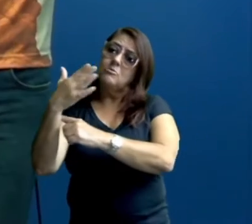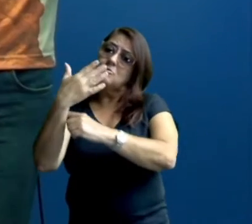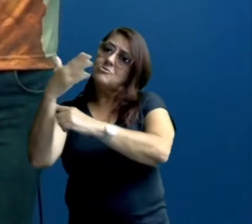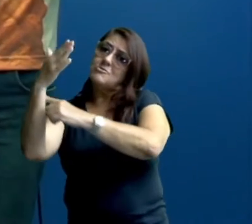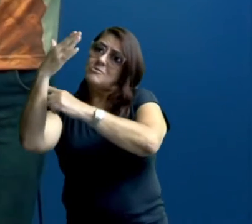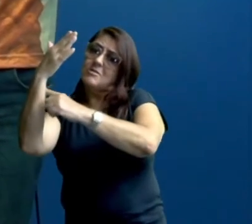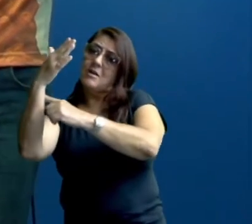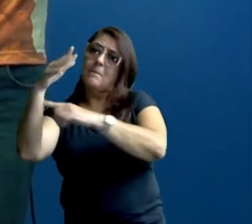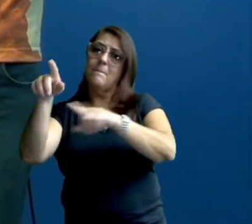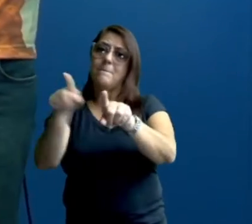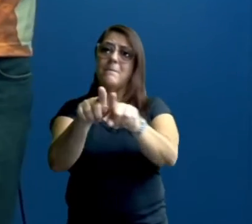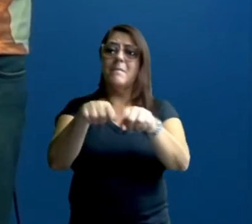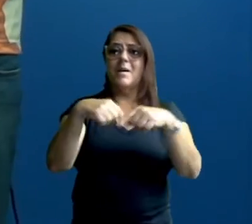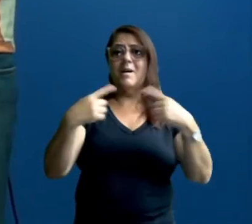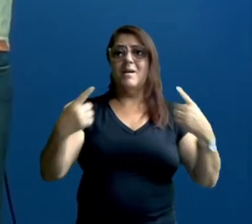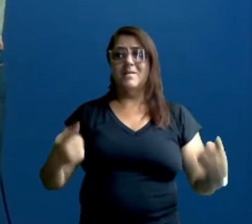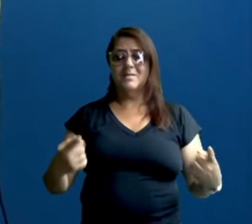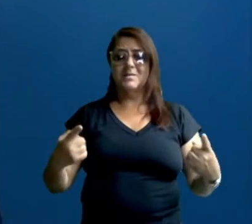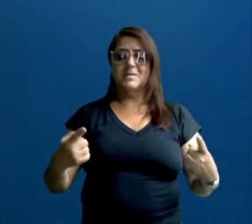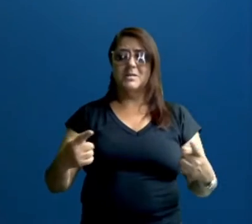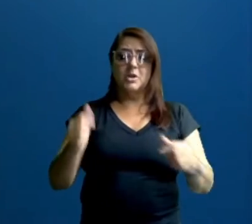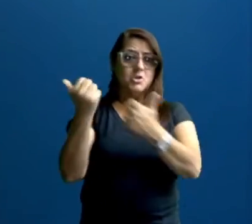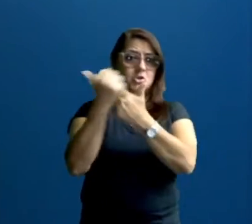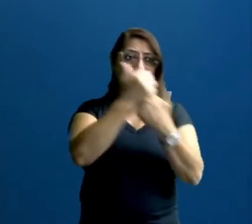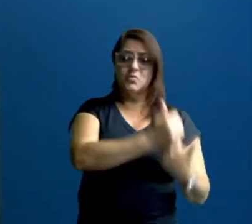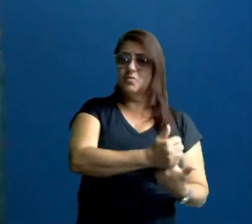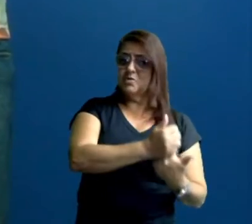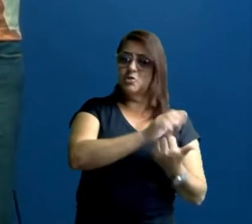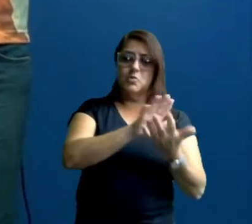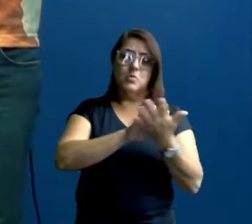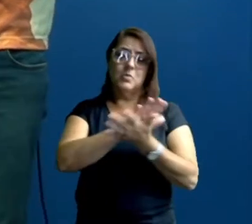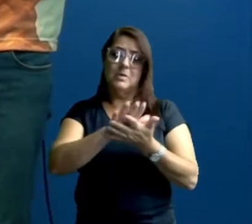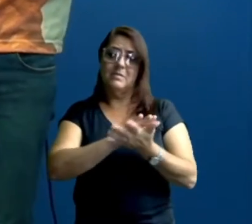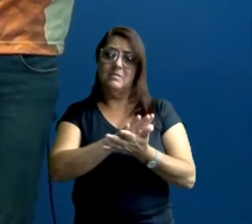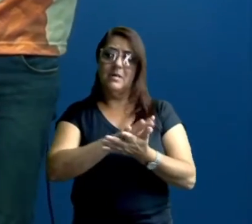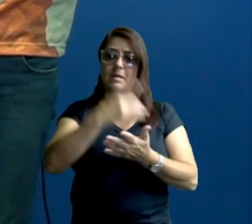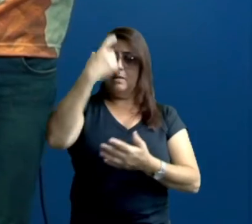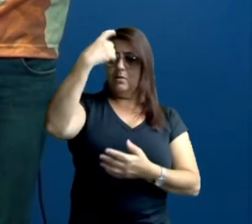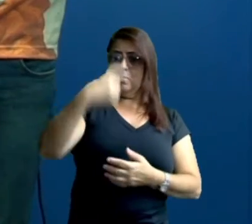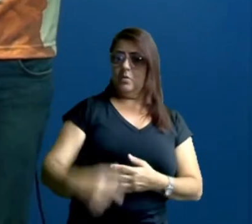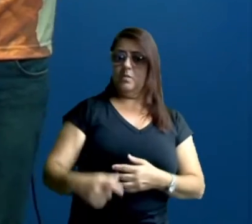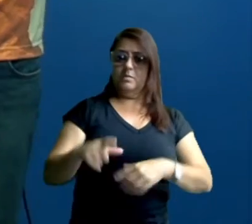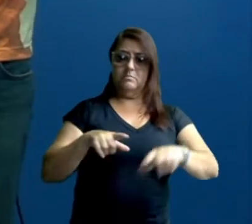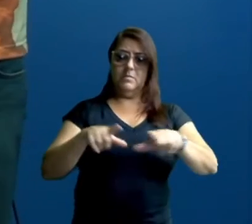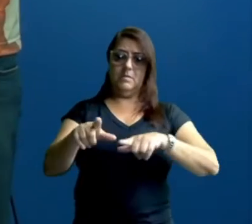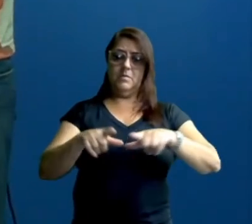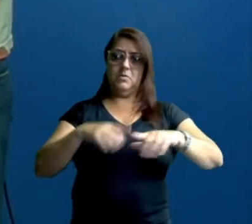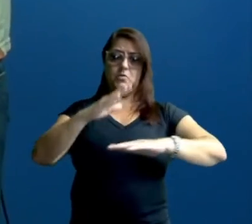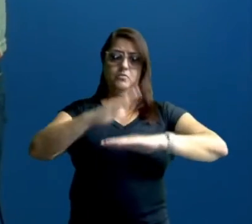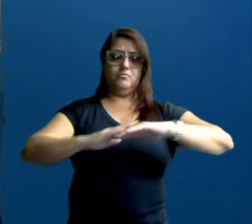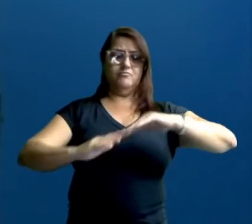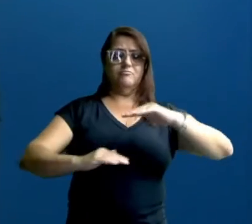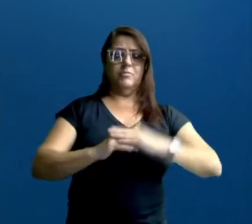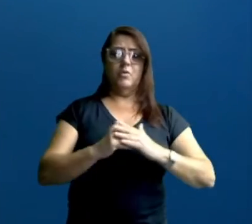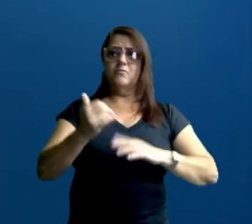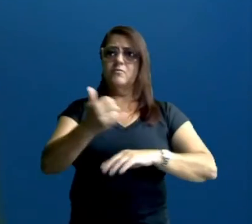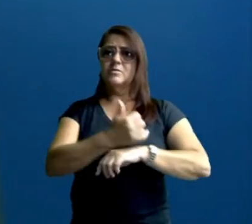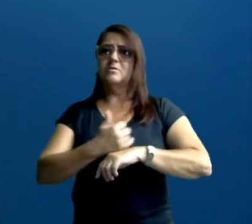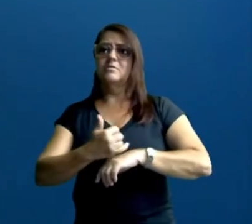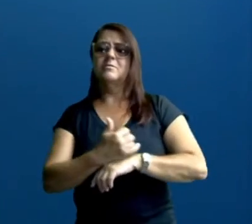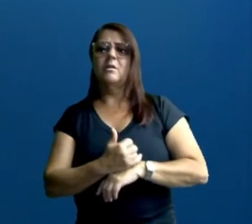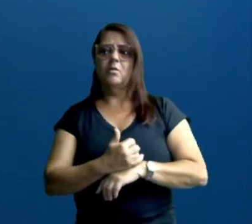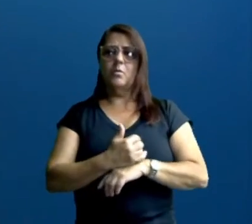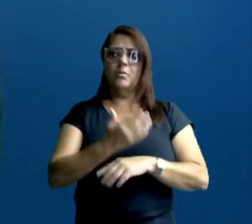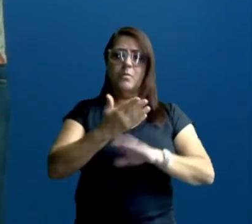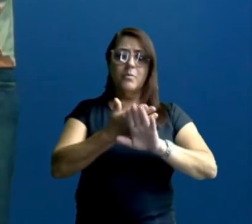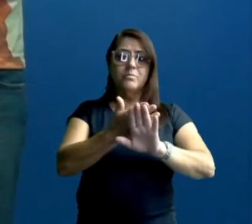nada substitui o trabalho humano, nada substitui o trabalho das pessoas, né? Por trás de um instrumento tecnológico existe